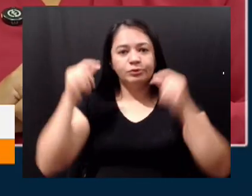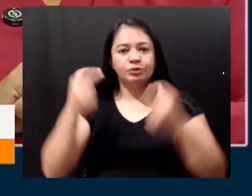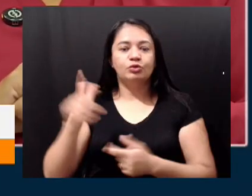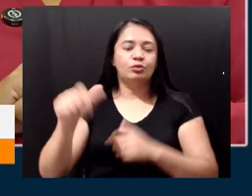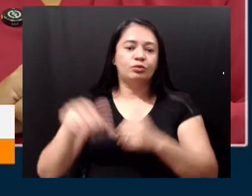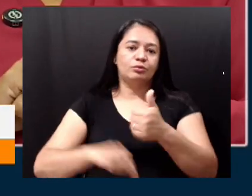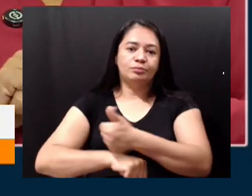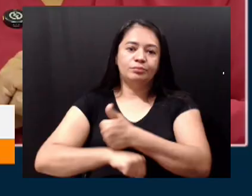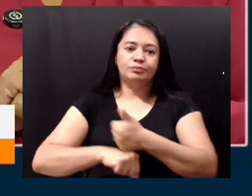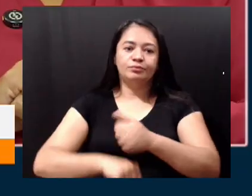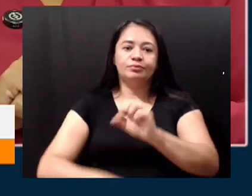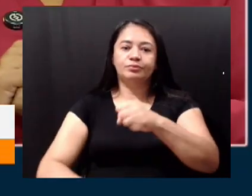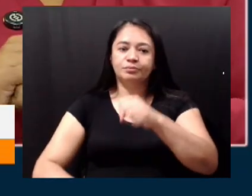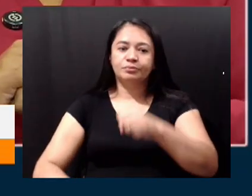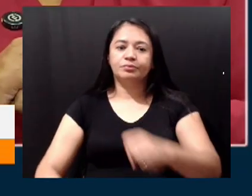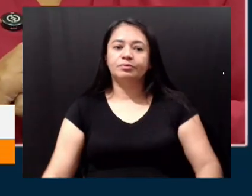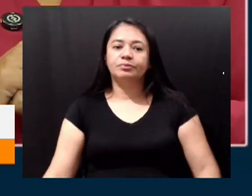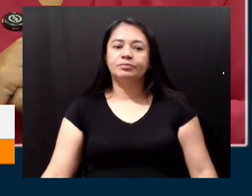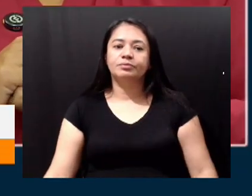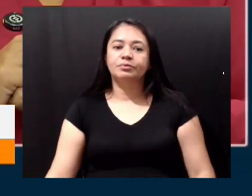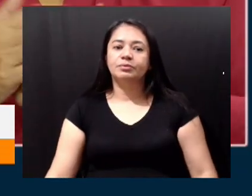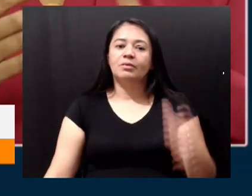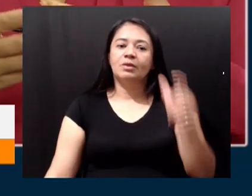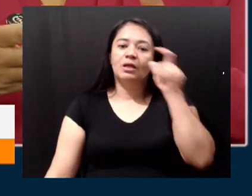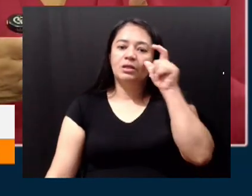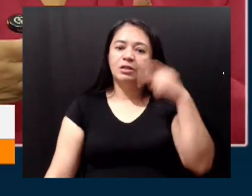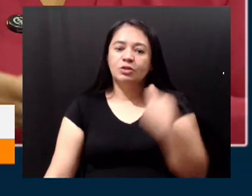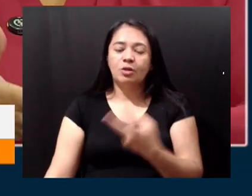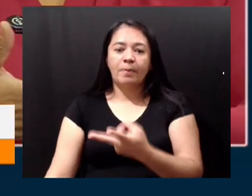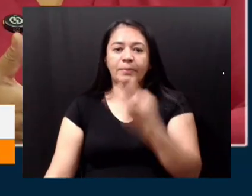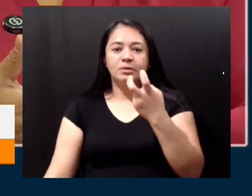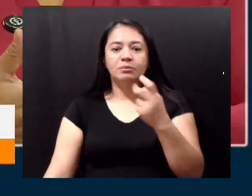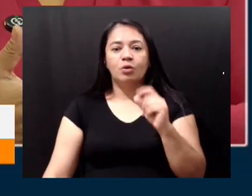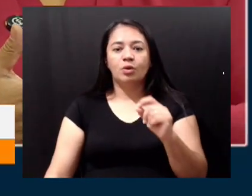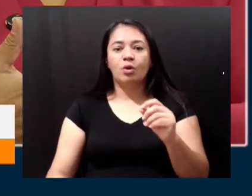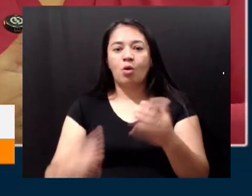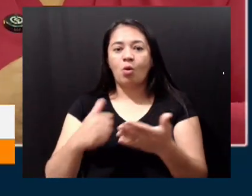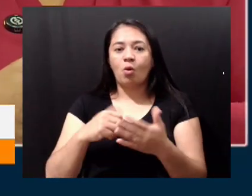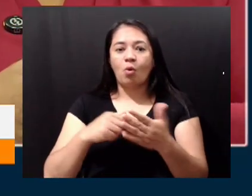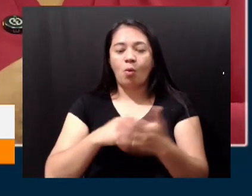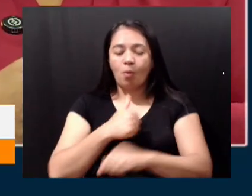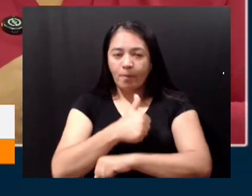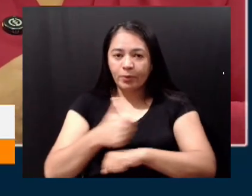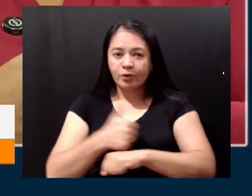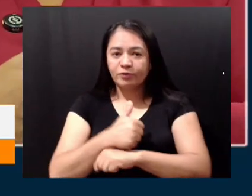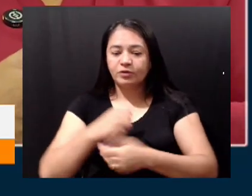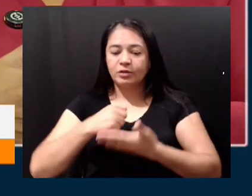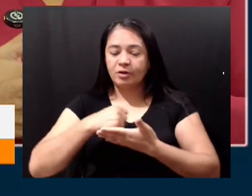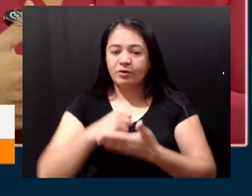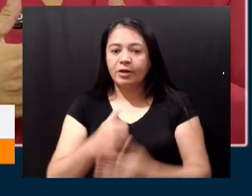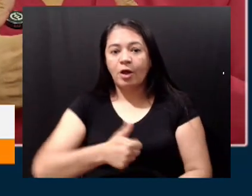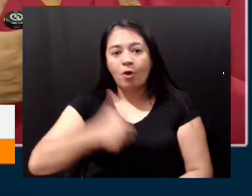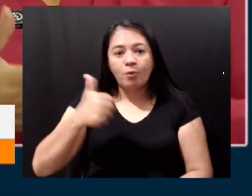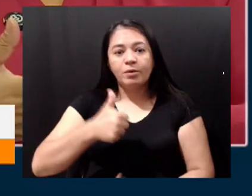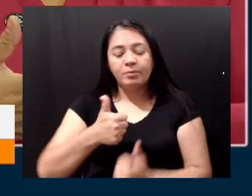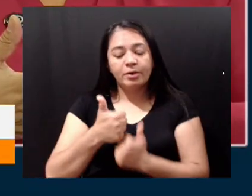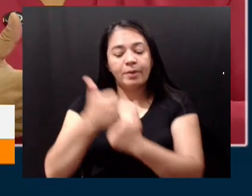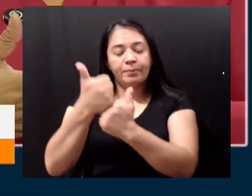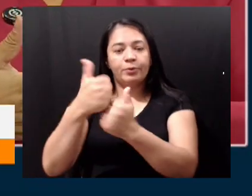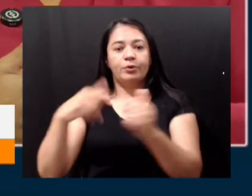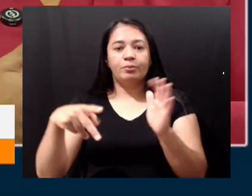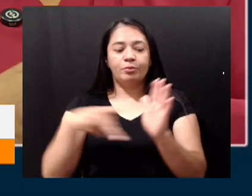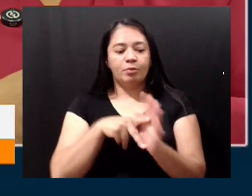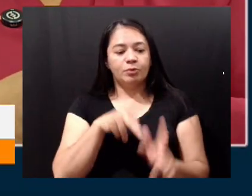Exatamente. É interessante a gente notar que o farmacêutico ele pode ser o primeiro ponto de apoio da população, né? Muitas vezes é